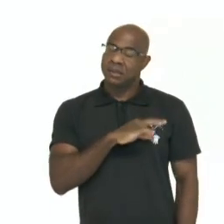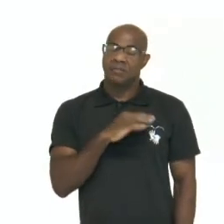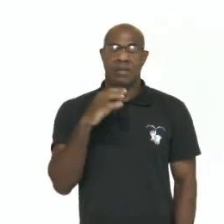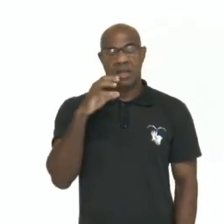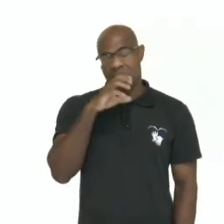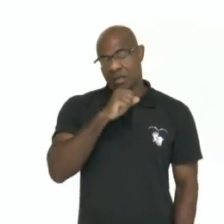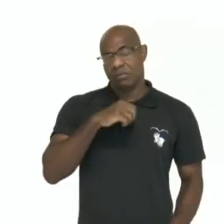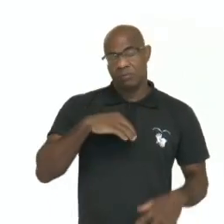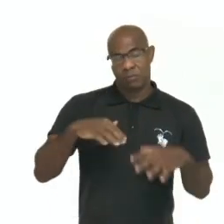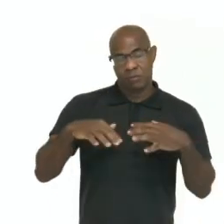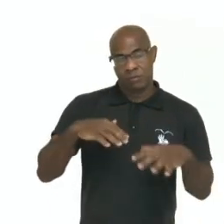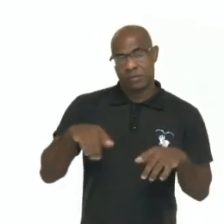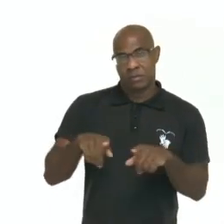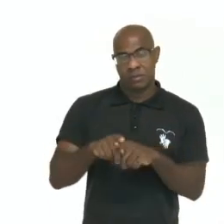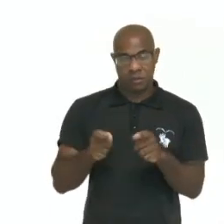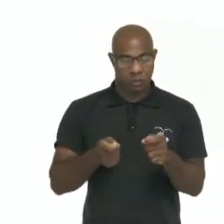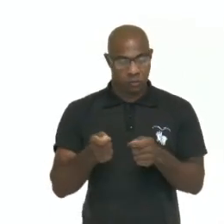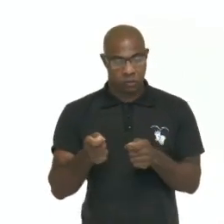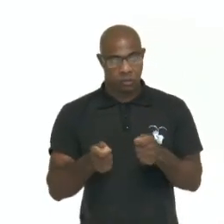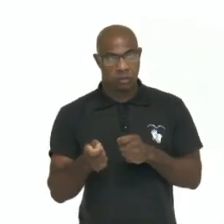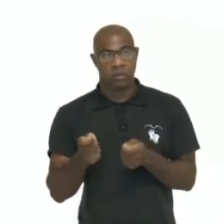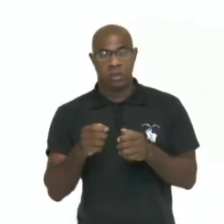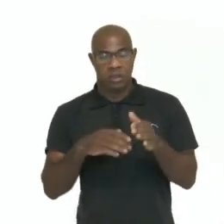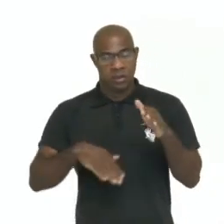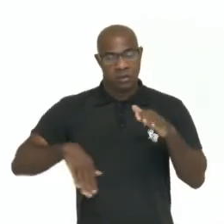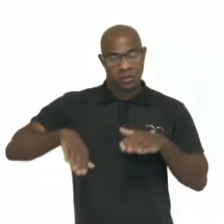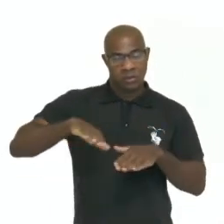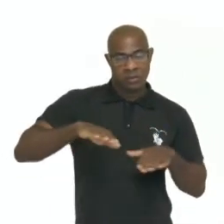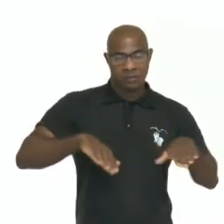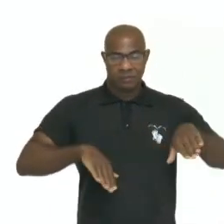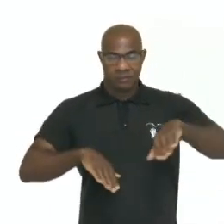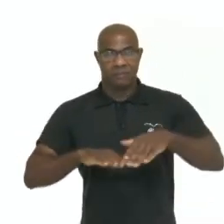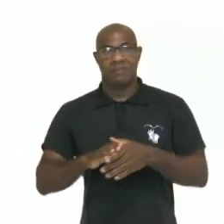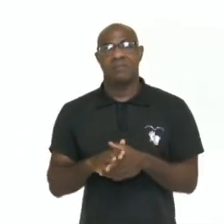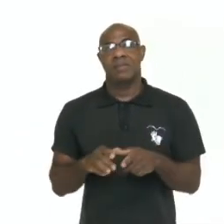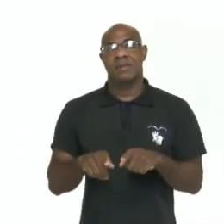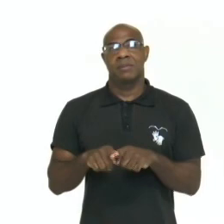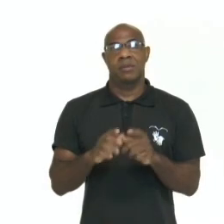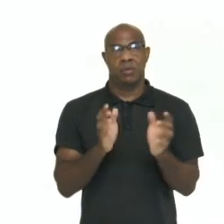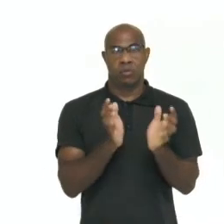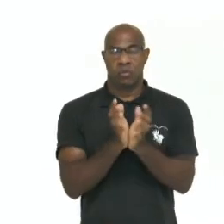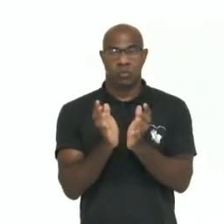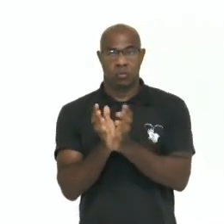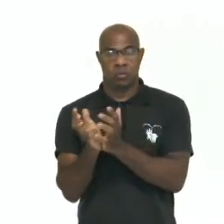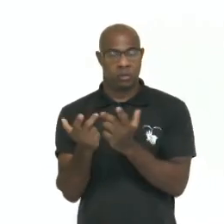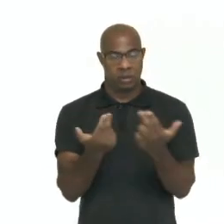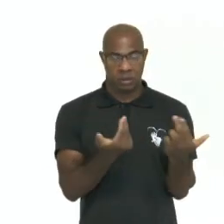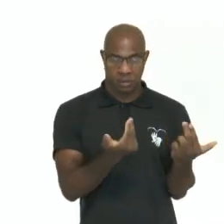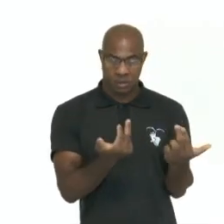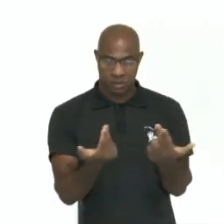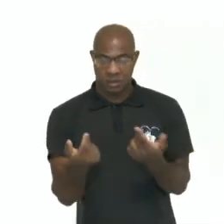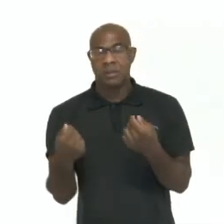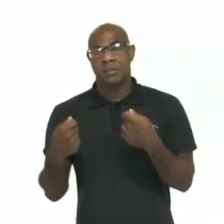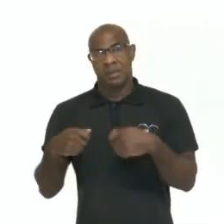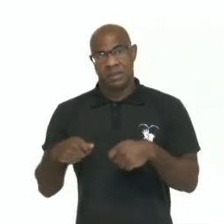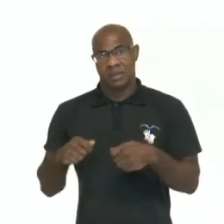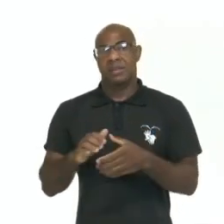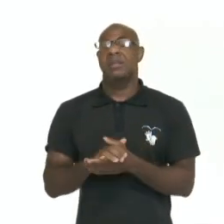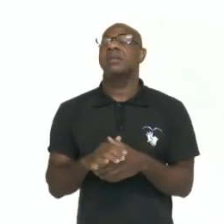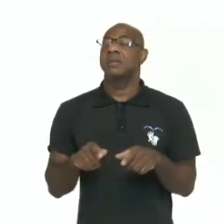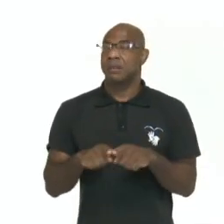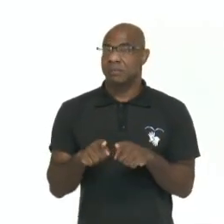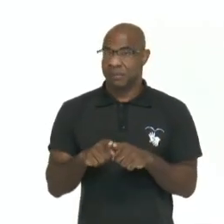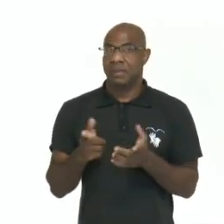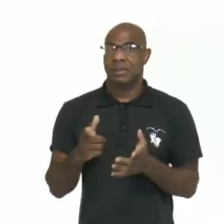nos movimentos e controles dos golpes. Quando por equipes, a sincronia entre os competidores também é avaliada, é um